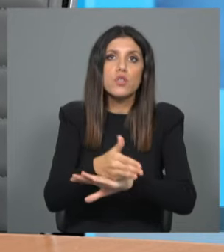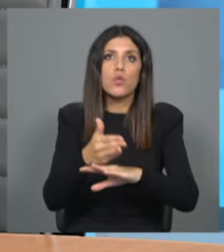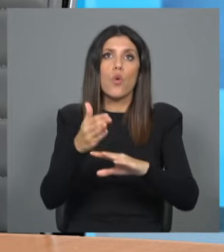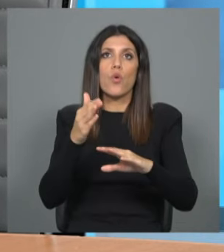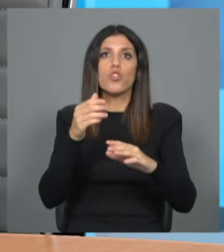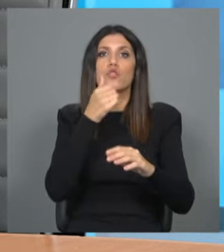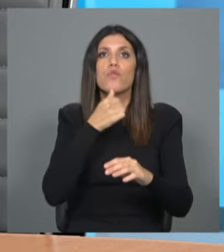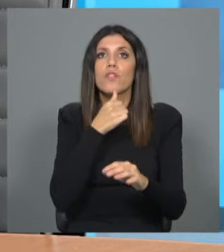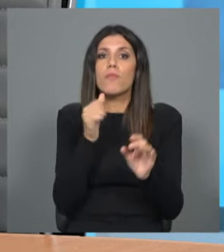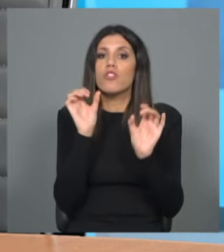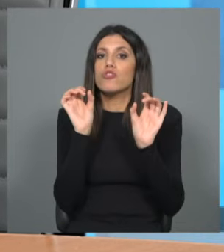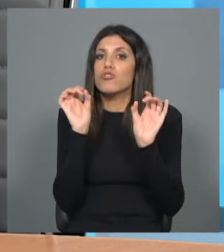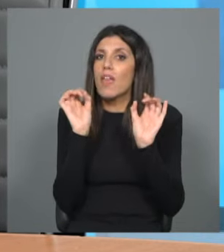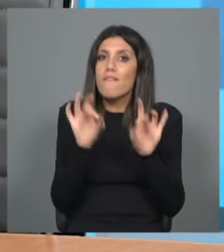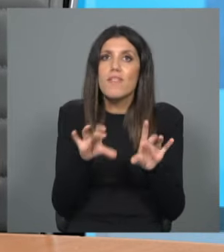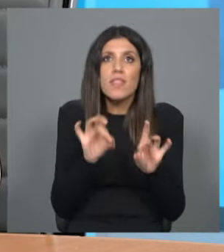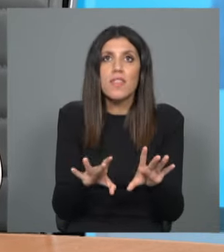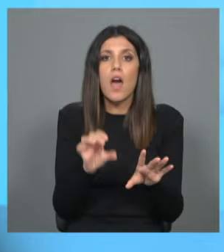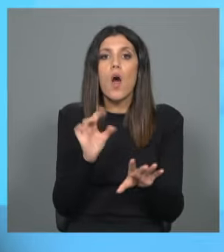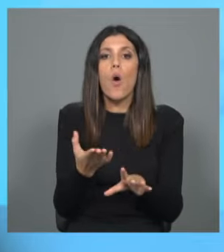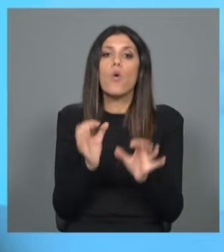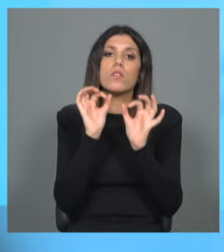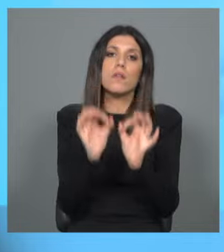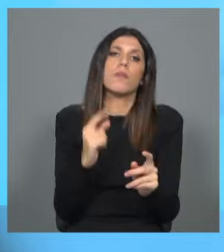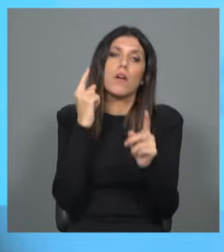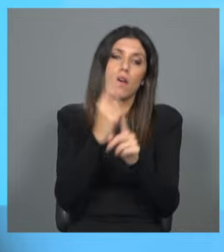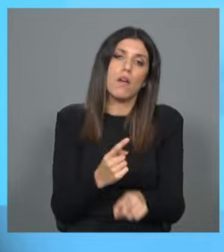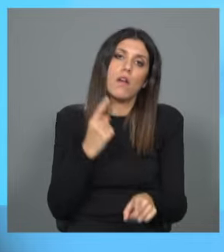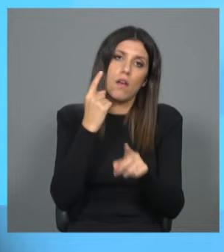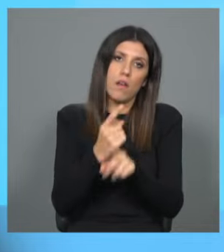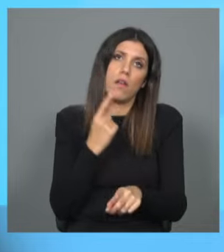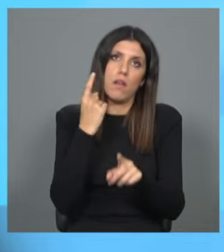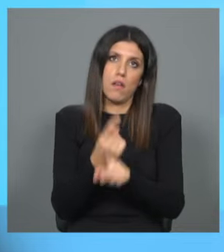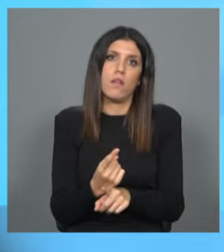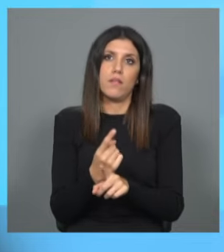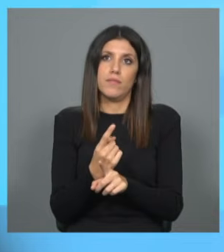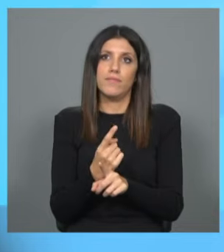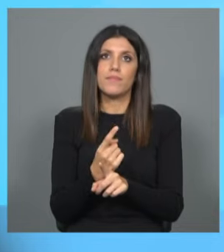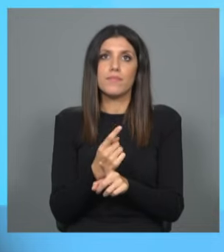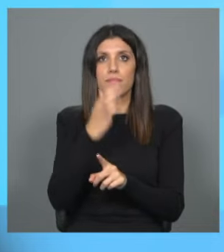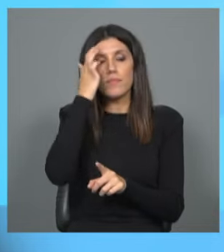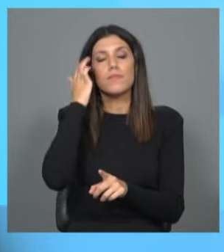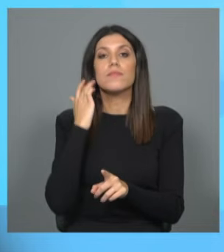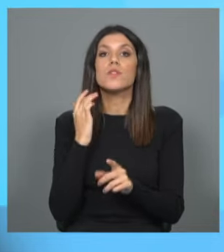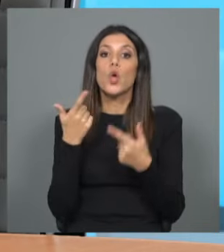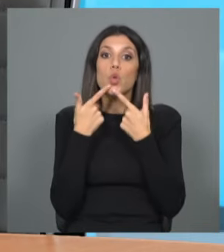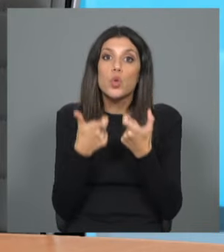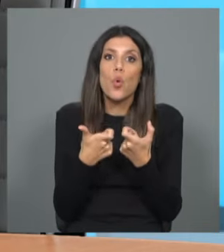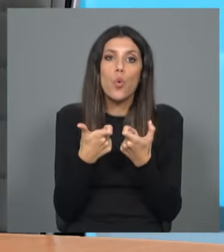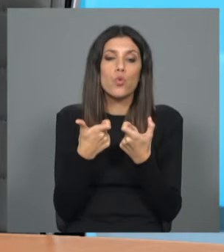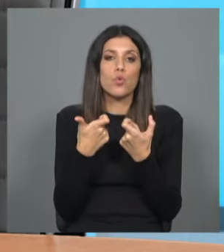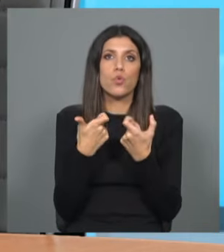a obstinação terapêutica, que é um gravíssimo problema do nosso sistema. E já vamos explicar de que é que se trata, de facto, essa mas obstinação. Tudo isto precisa de ser